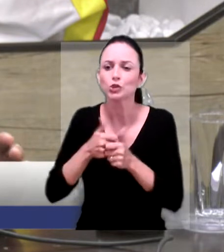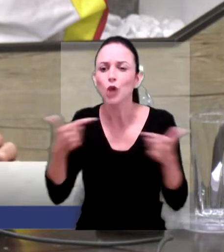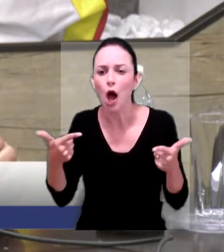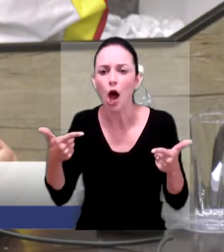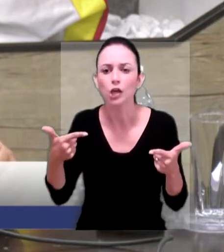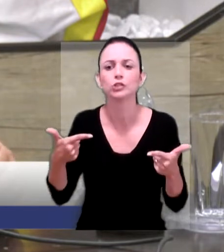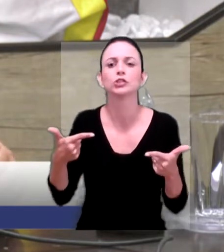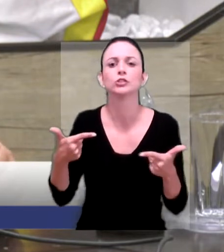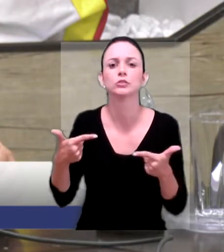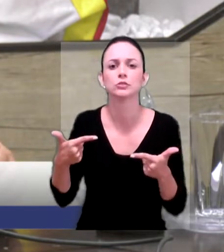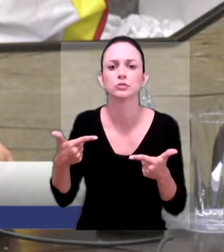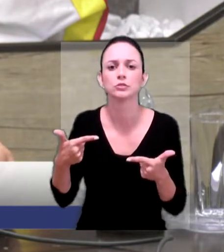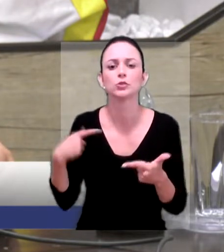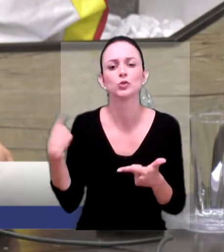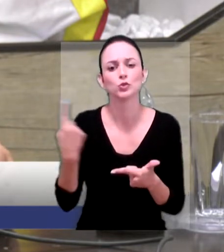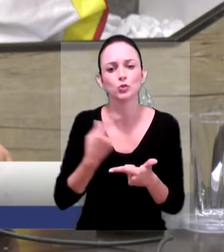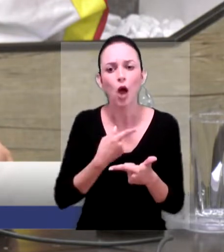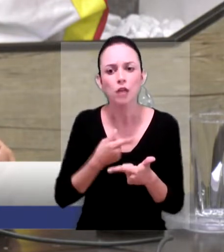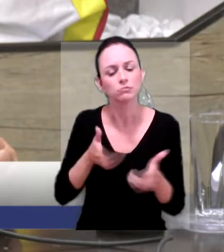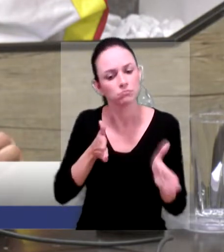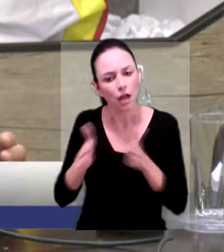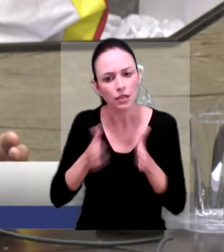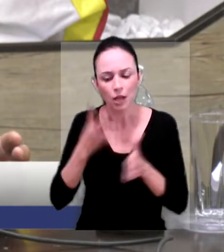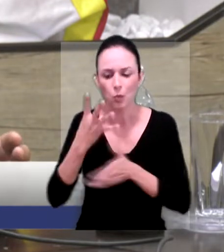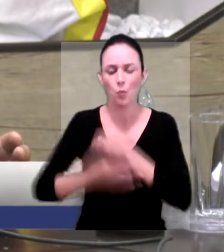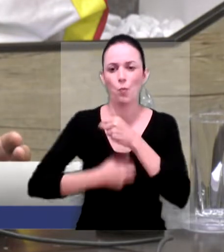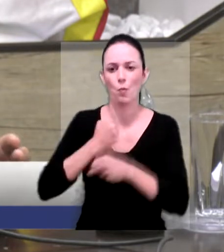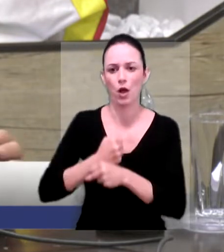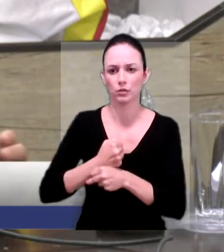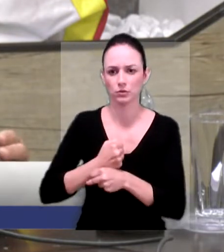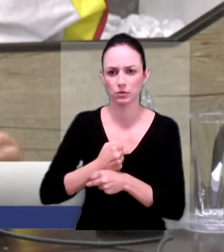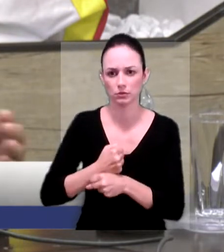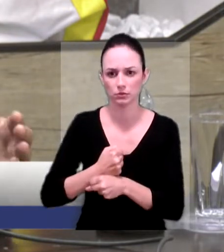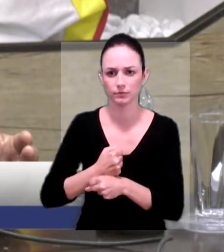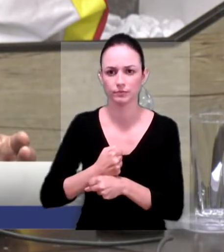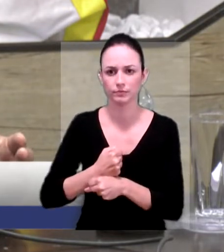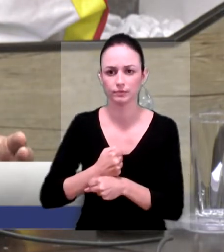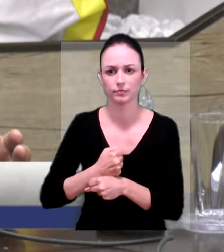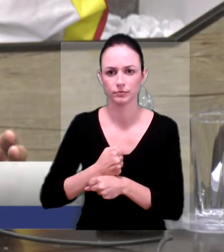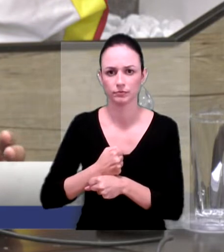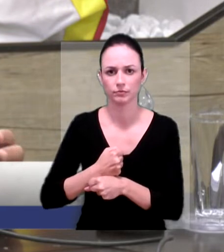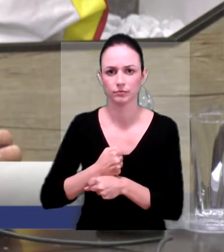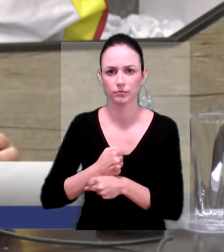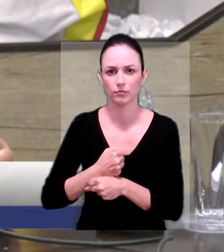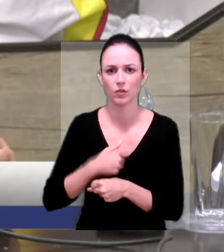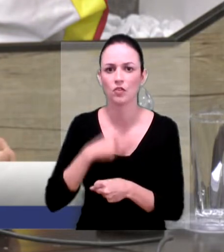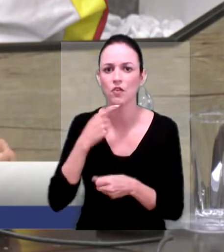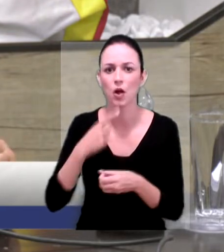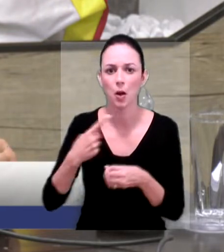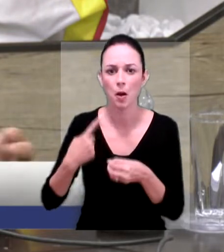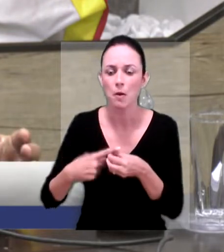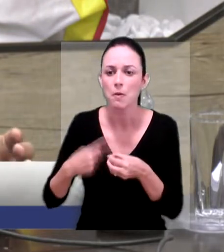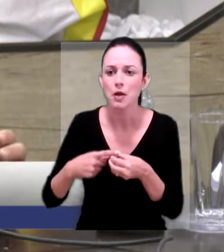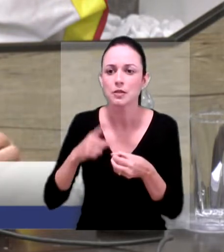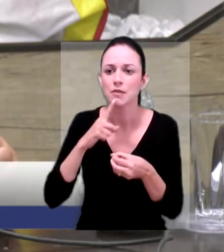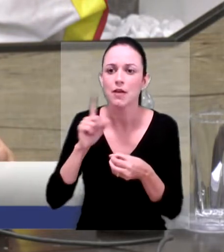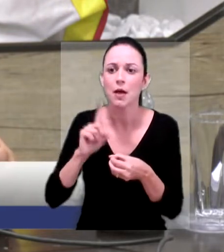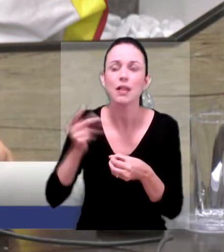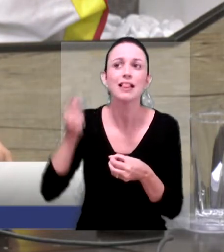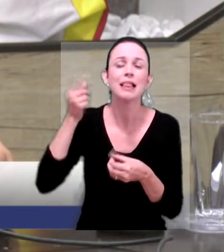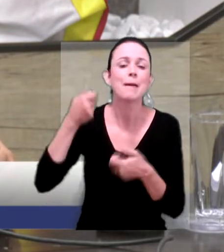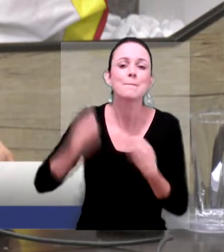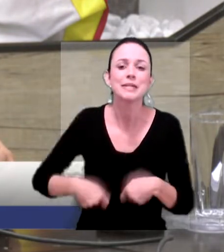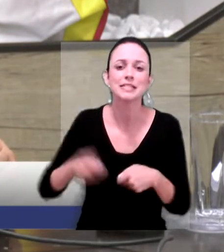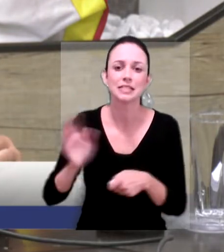para a nossa gestão desses 4 anos, que não digo que o município está tanto tempo precisando, porque quem passou pelas